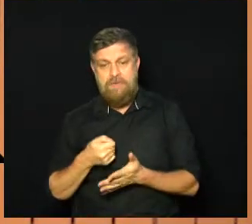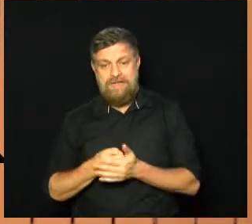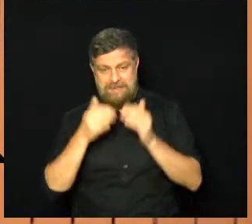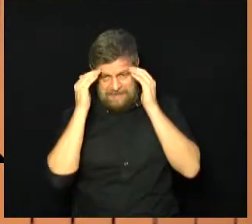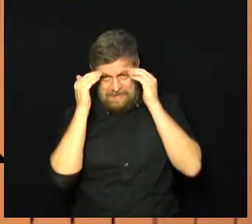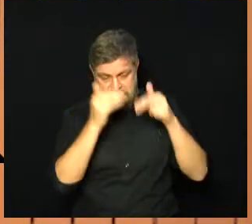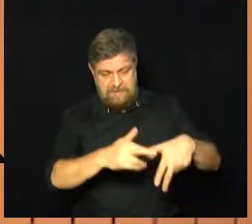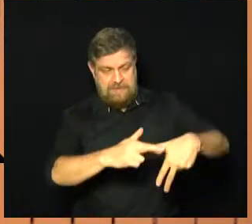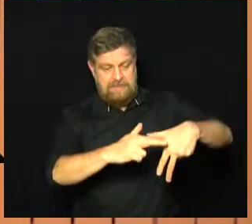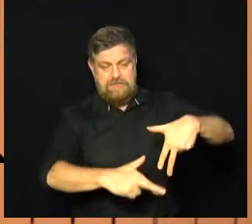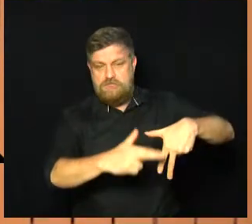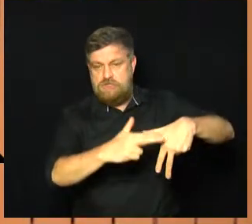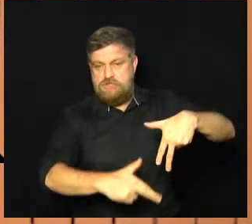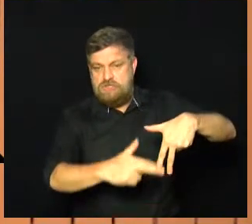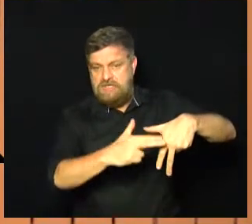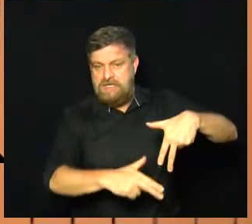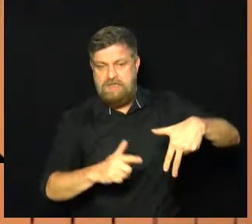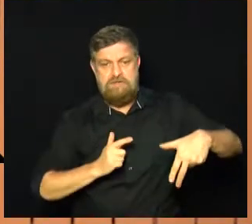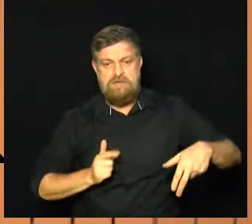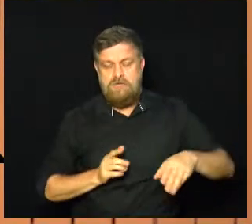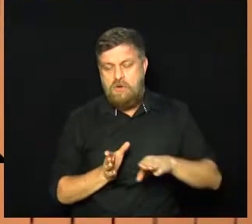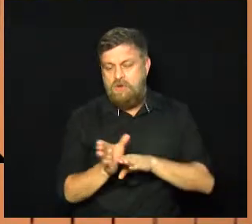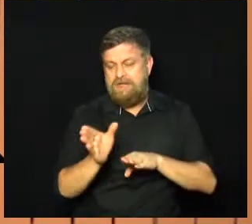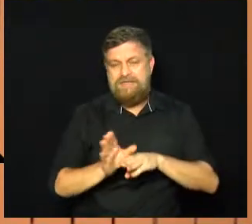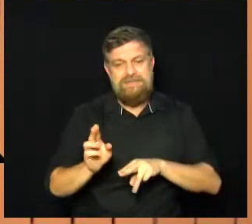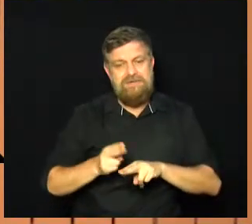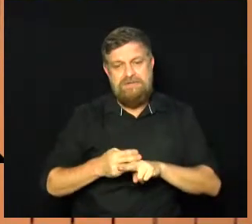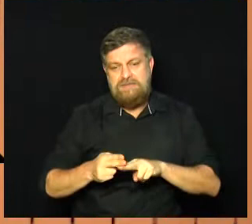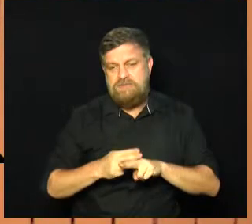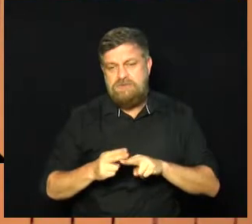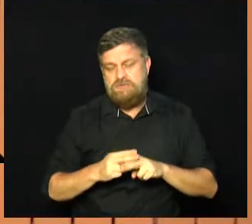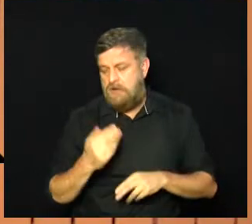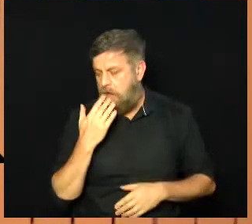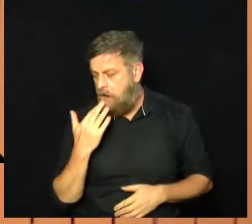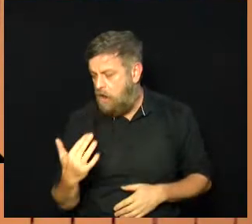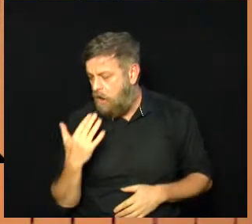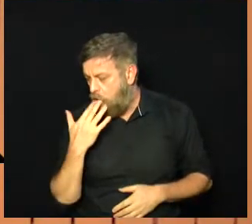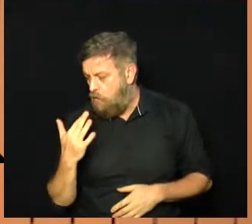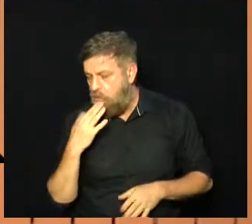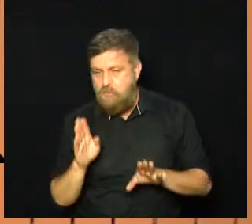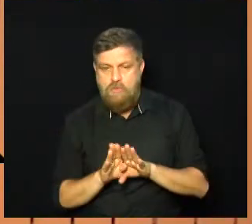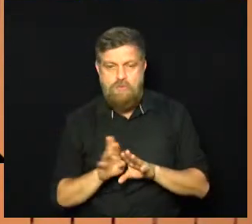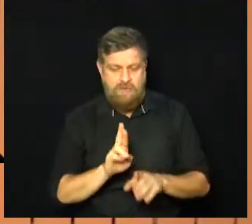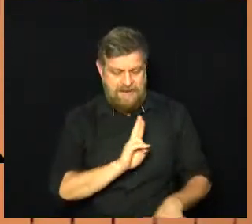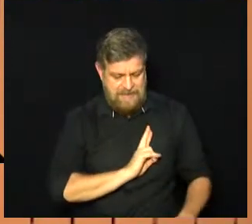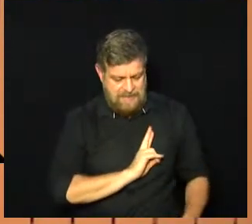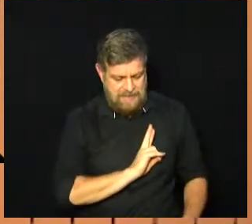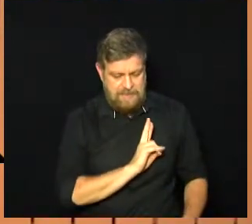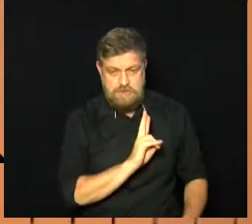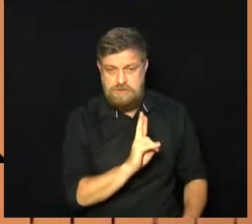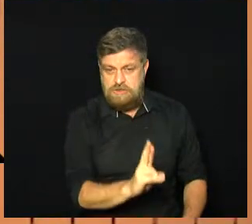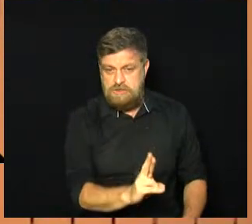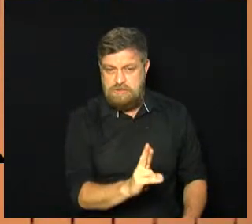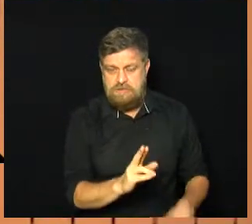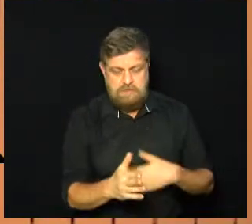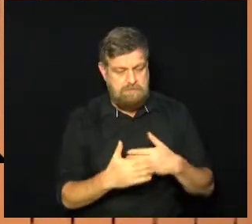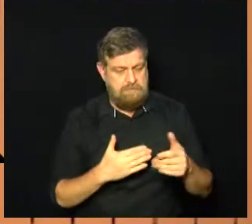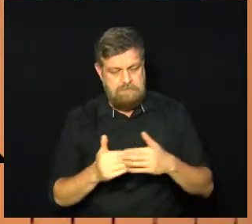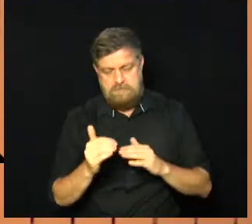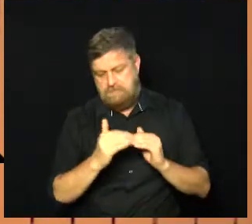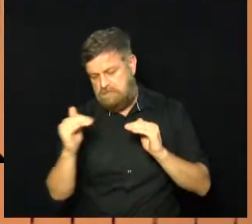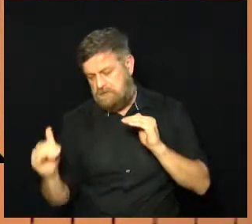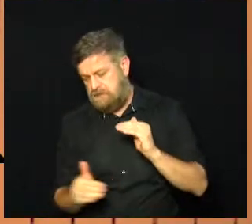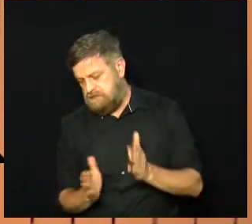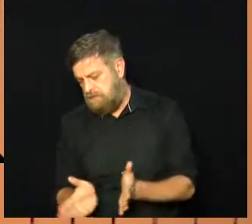sexo, gênero, orientação sexual, cor, religião, classe social,